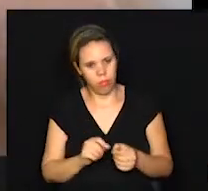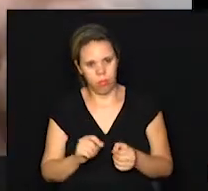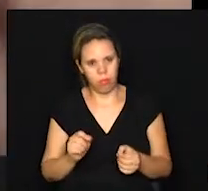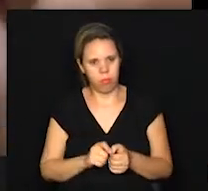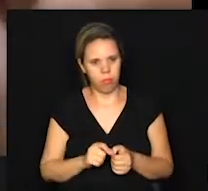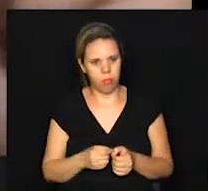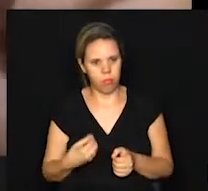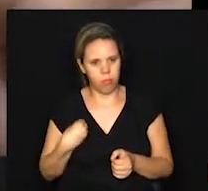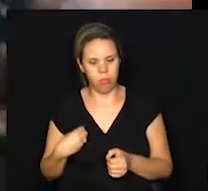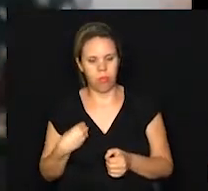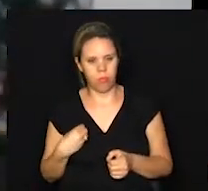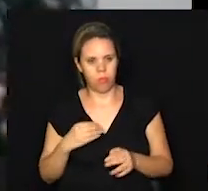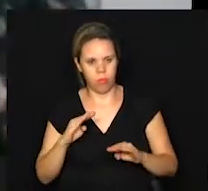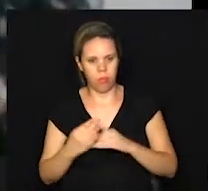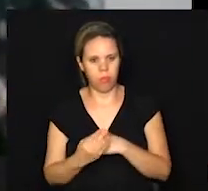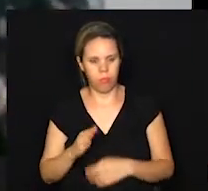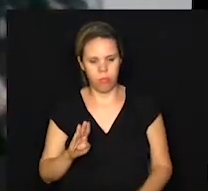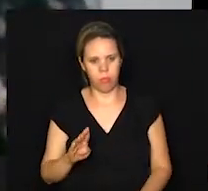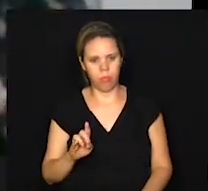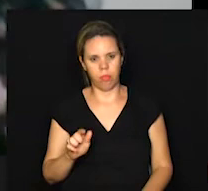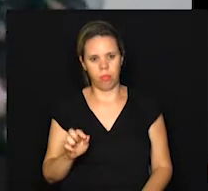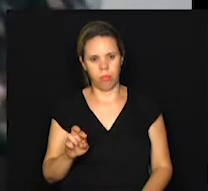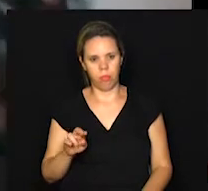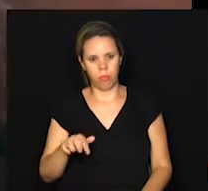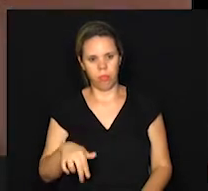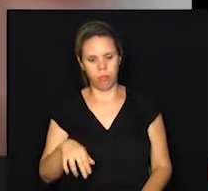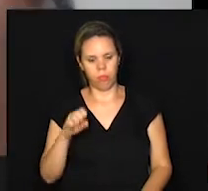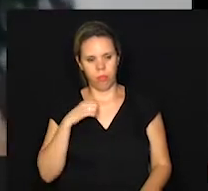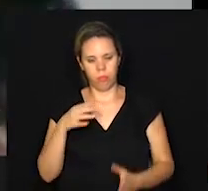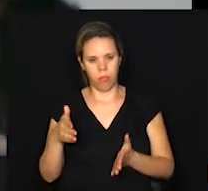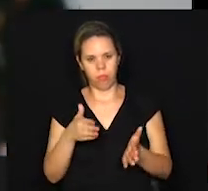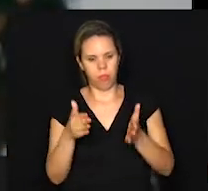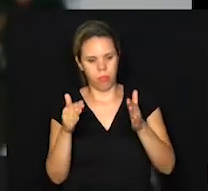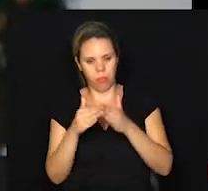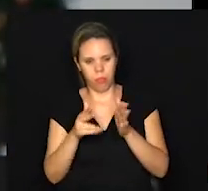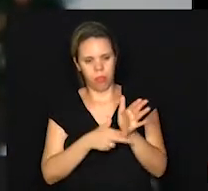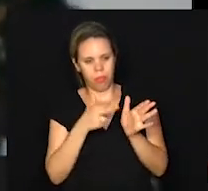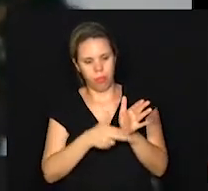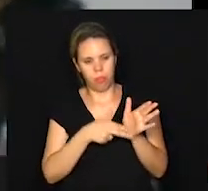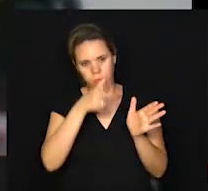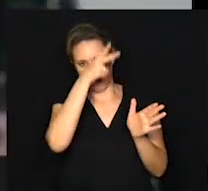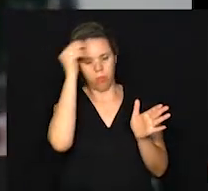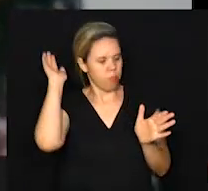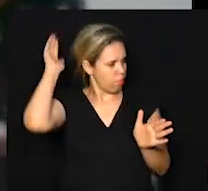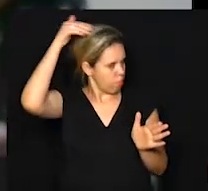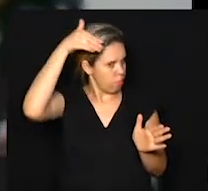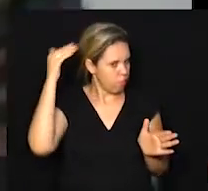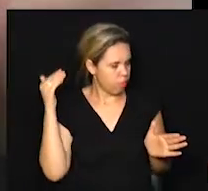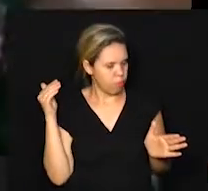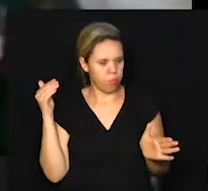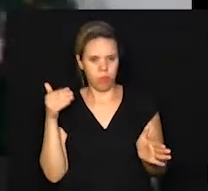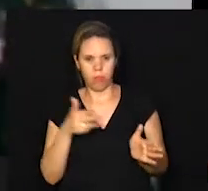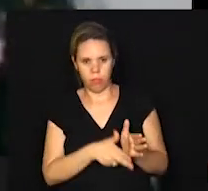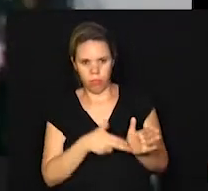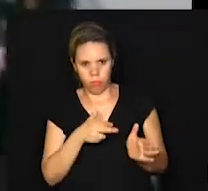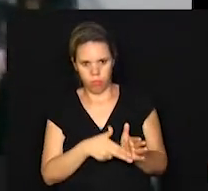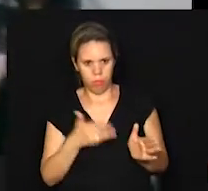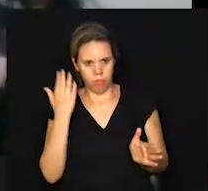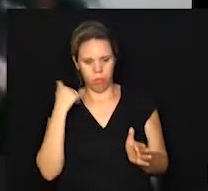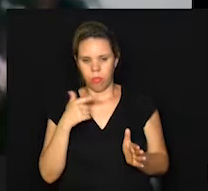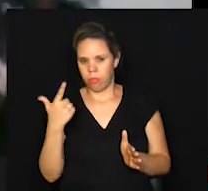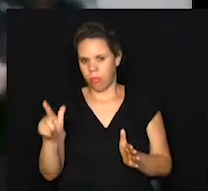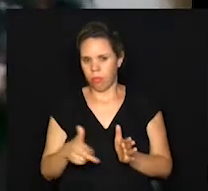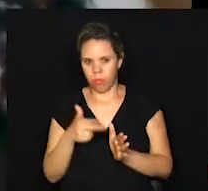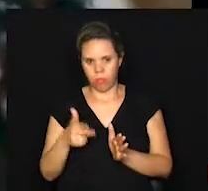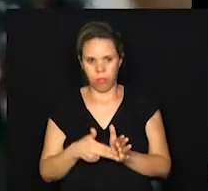vivia na Vila Buarque, eu posso dizer o caminho da minha casa até o metrô da República. No metrô da República eu sei pegar o metrô